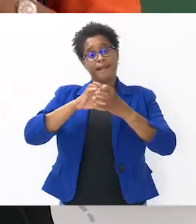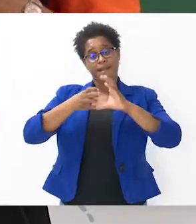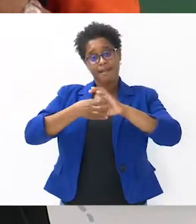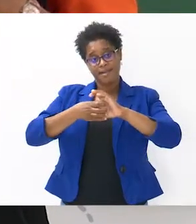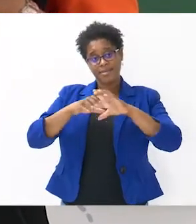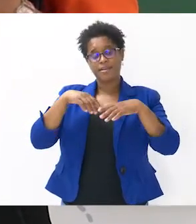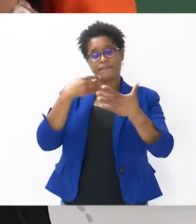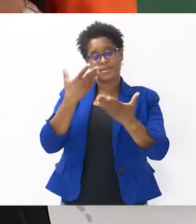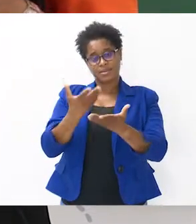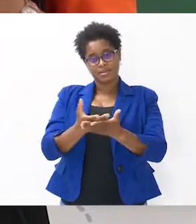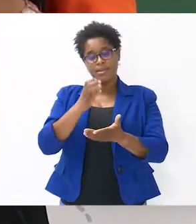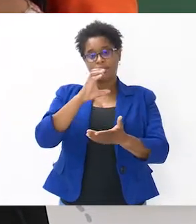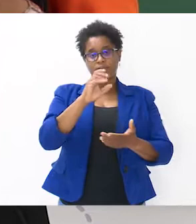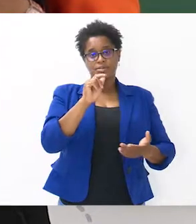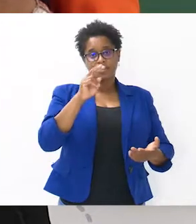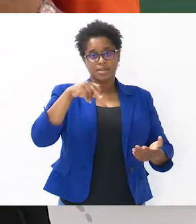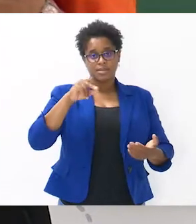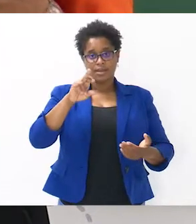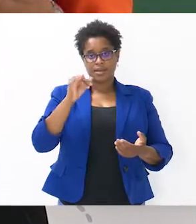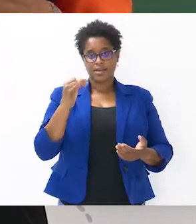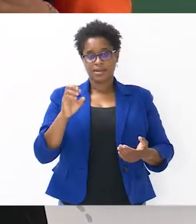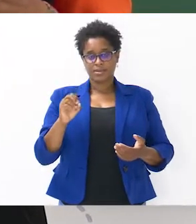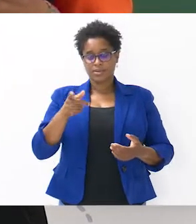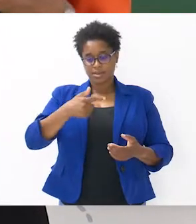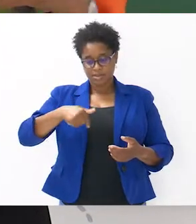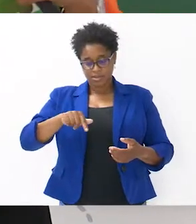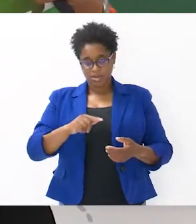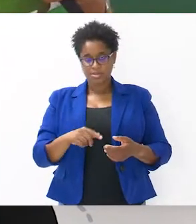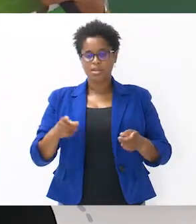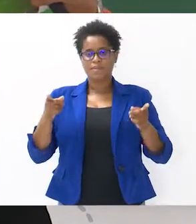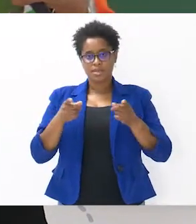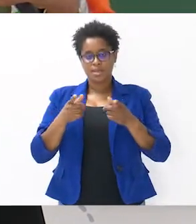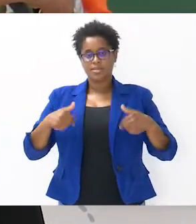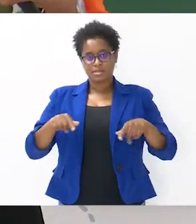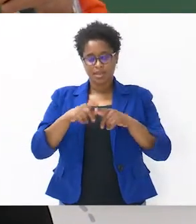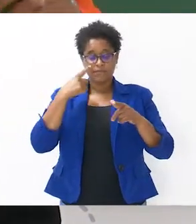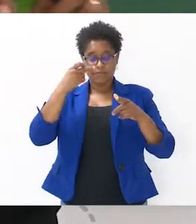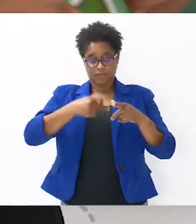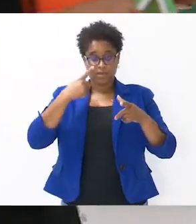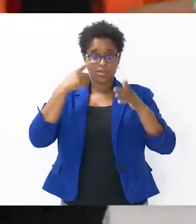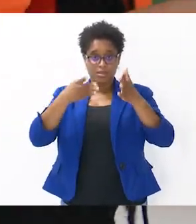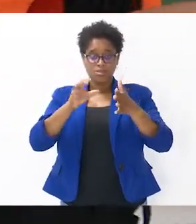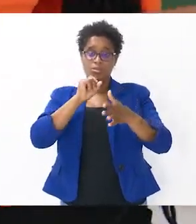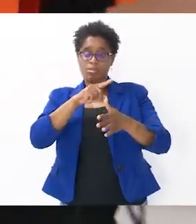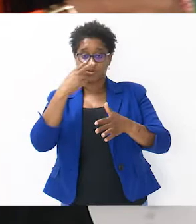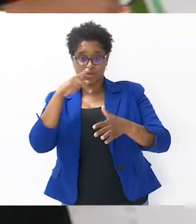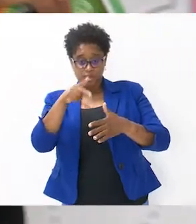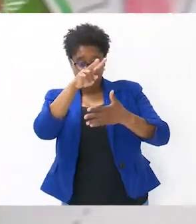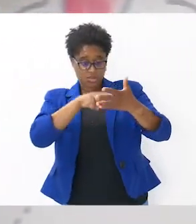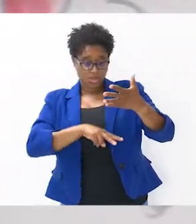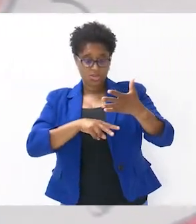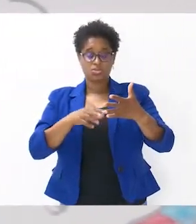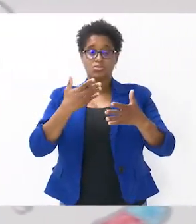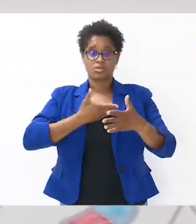vai representar o cenário nesta nossa pequena sala. Então fiquem atentos para poderem ver esse texto